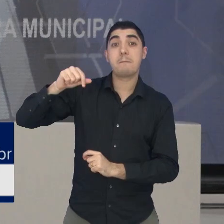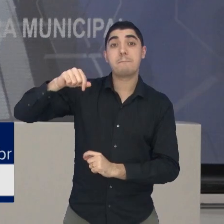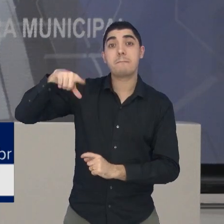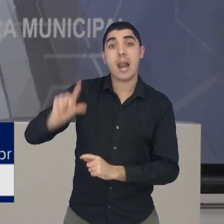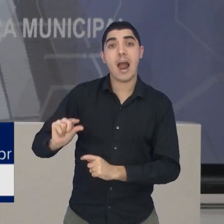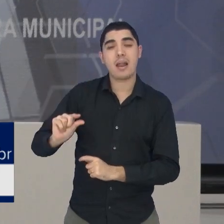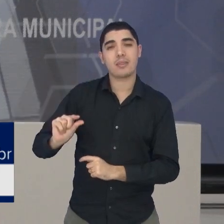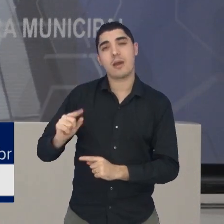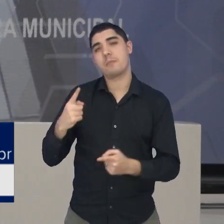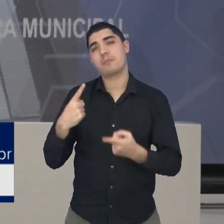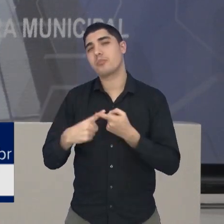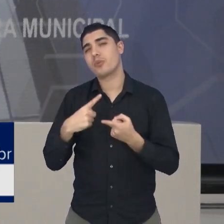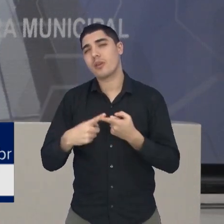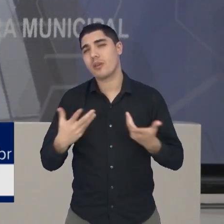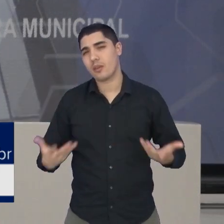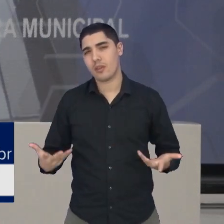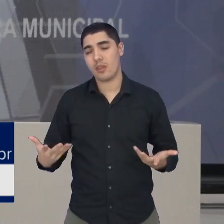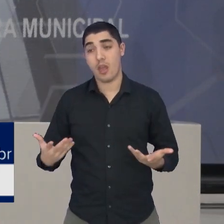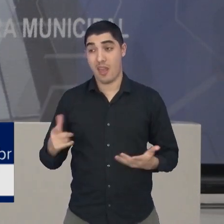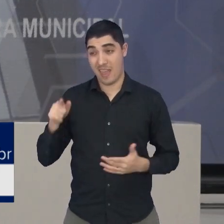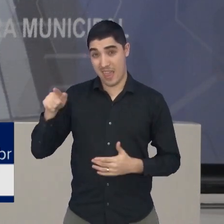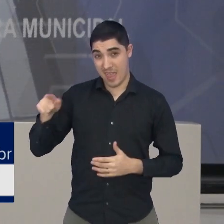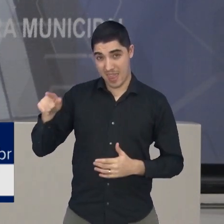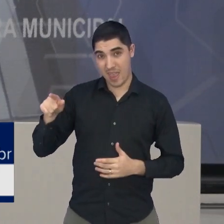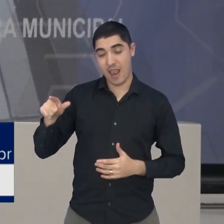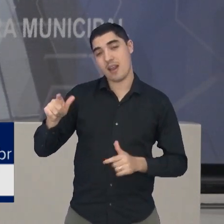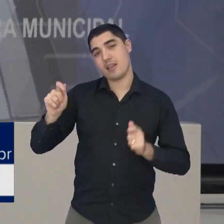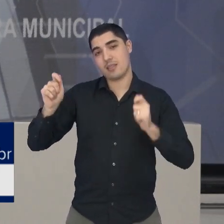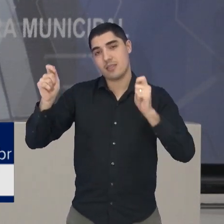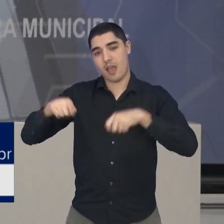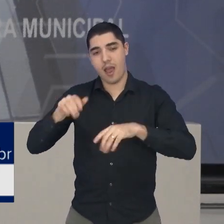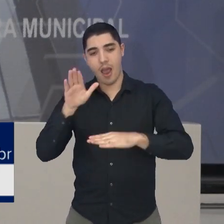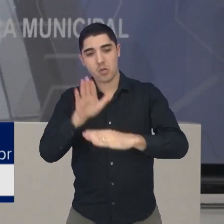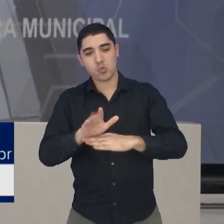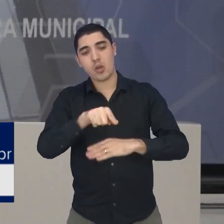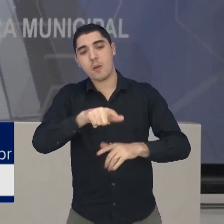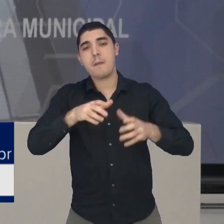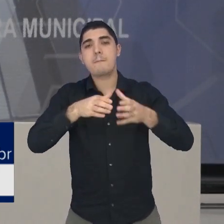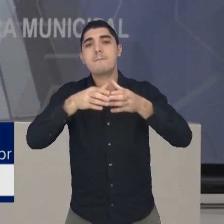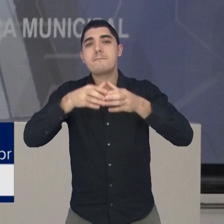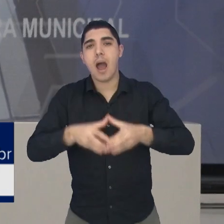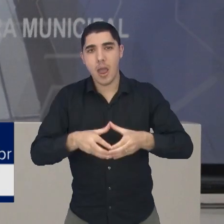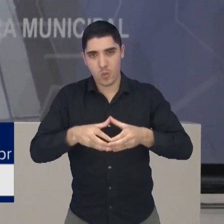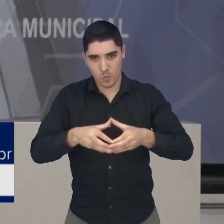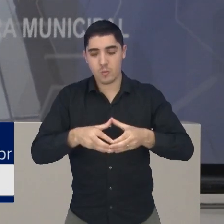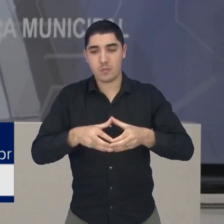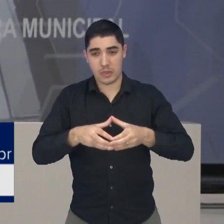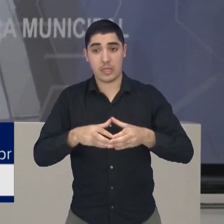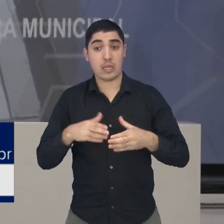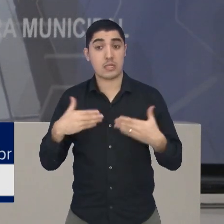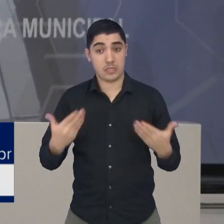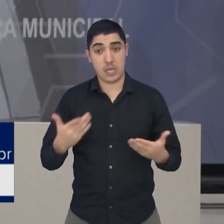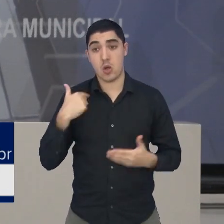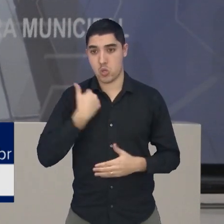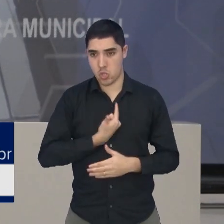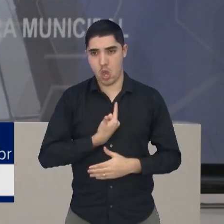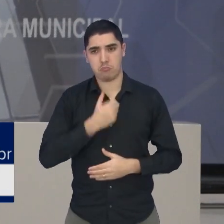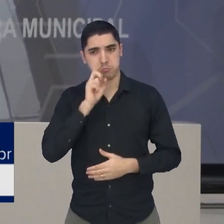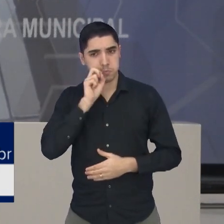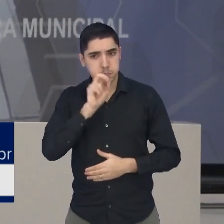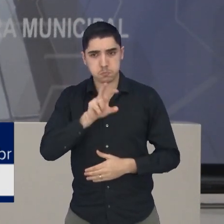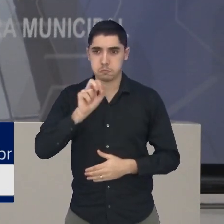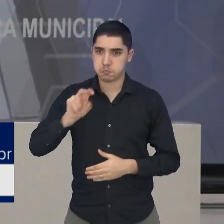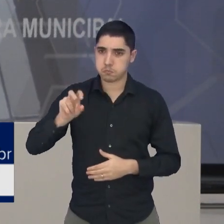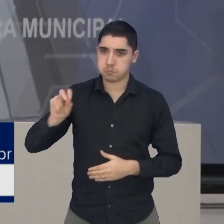a fachada ativa traz um benefício para o bairro onde ela é instalada. Isso a gente tem visto mundo